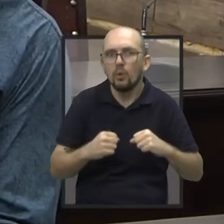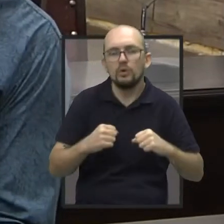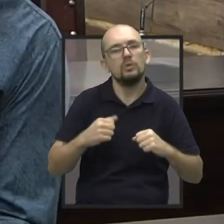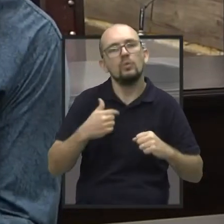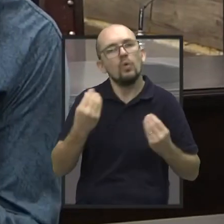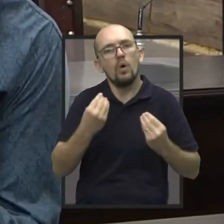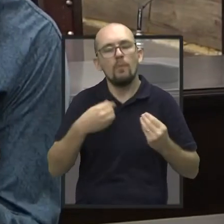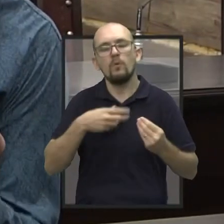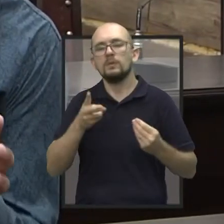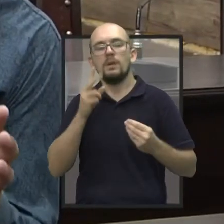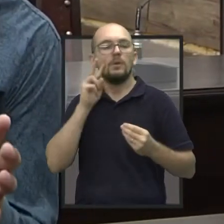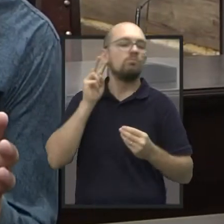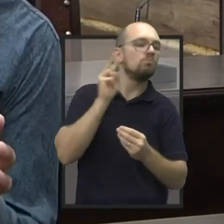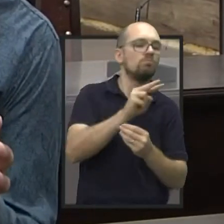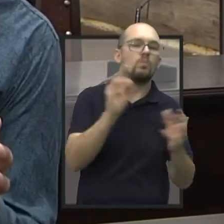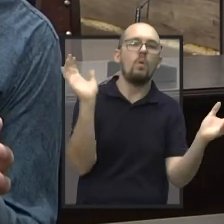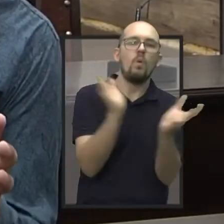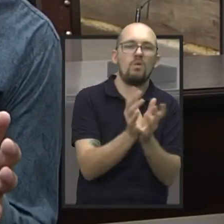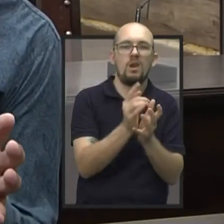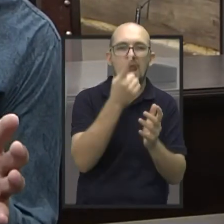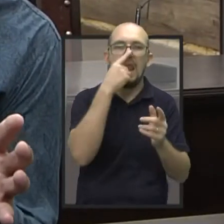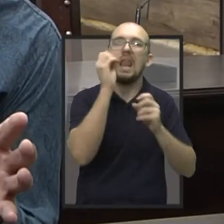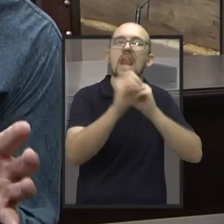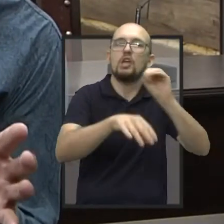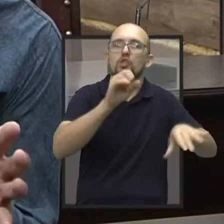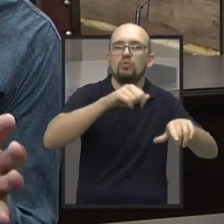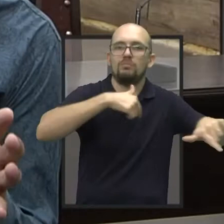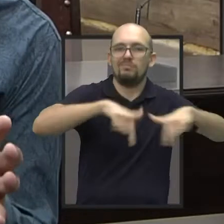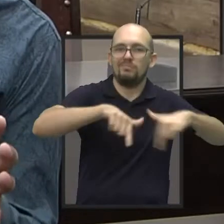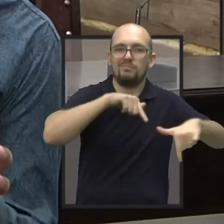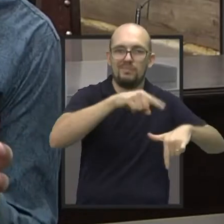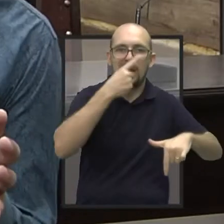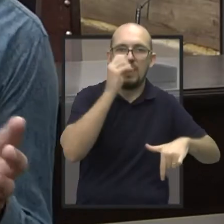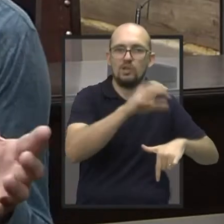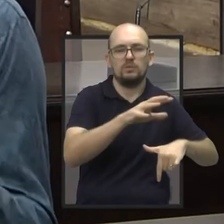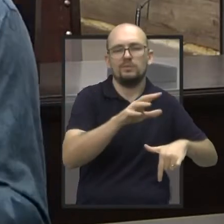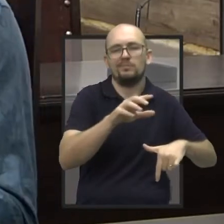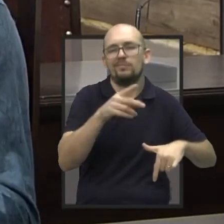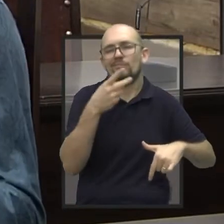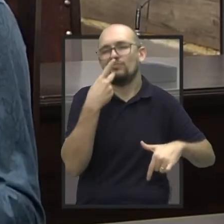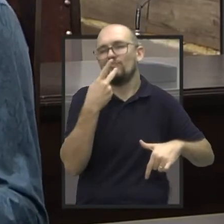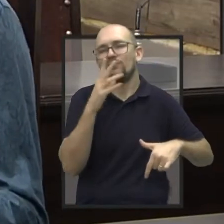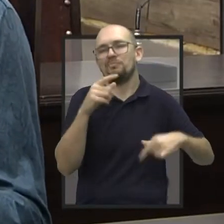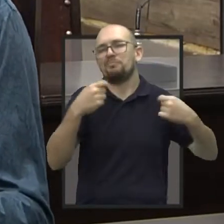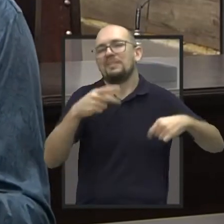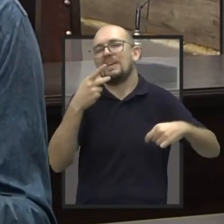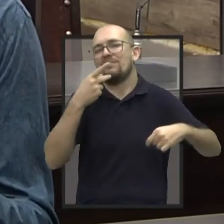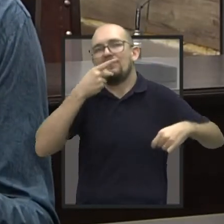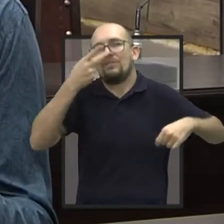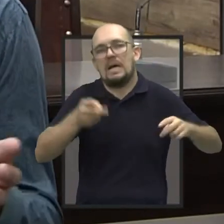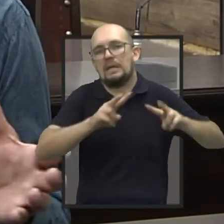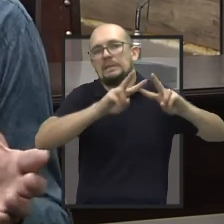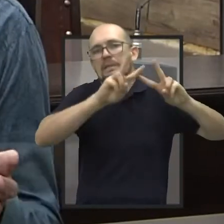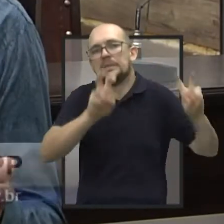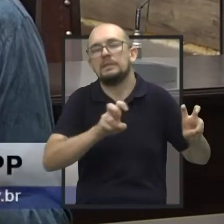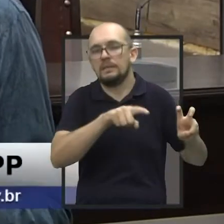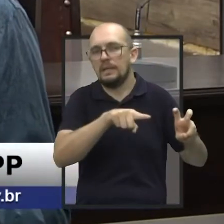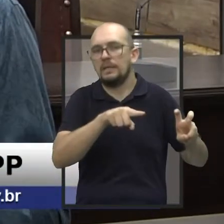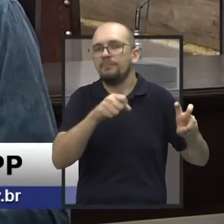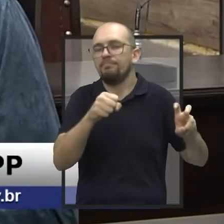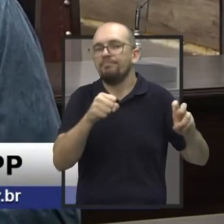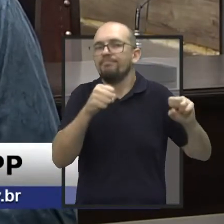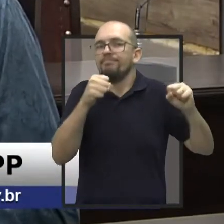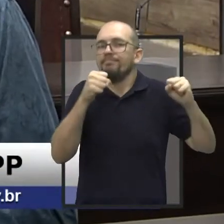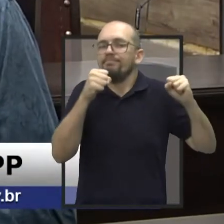procuro ver o lado do pessoal da coleta de lixo, que são pessoal que trabalha, não preciso nem falar aqui o tipo de trabalho